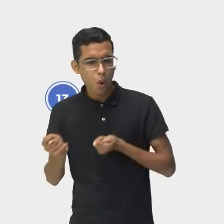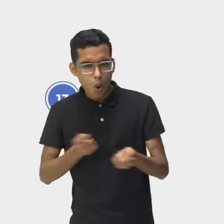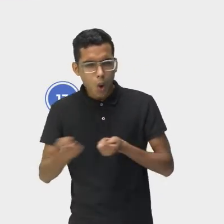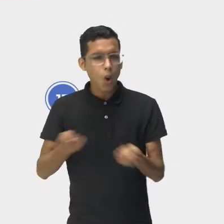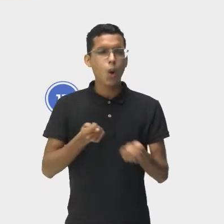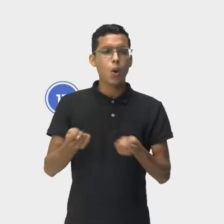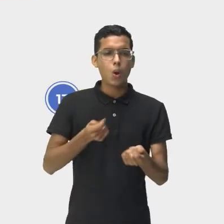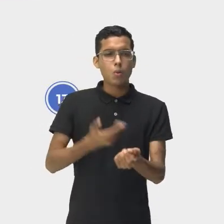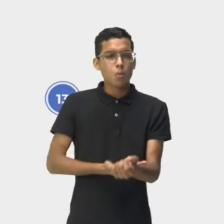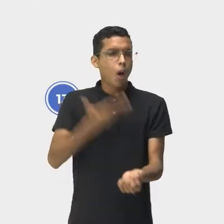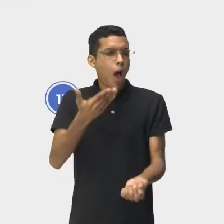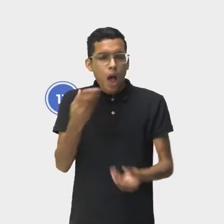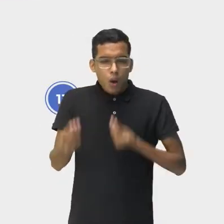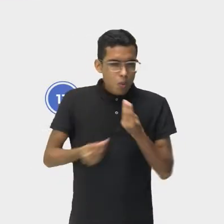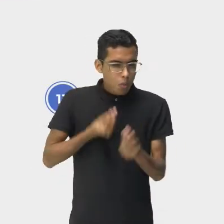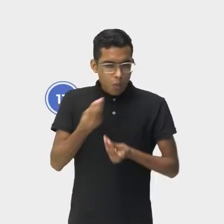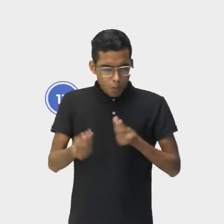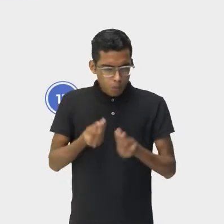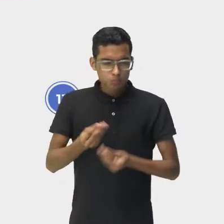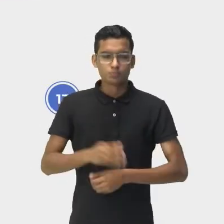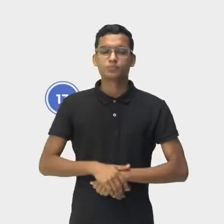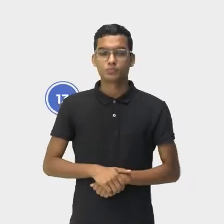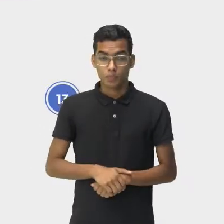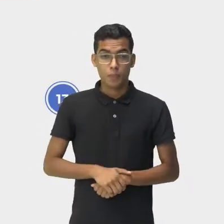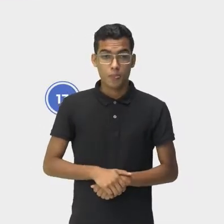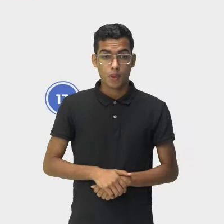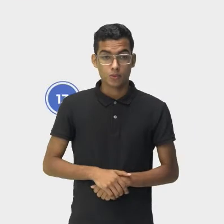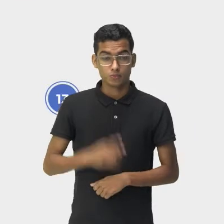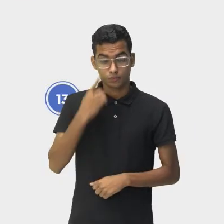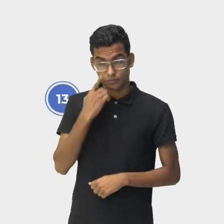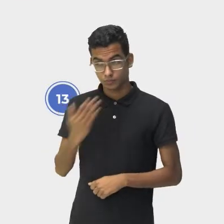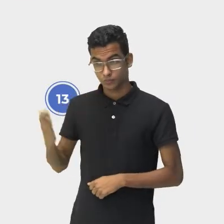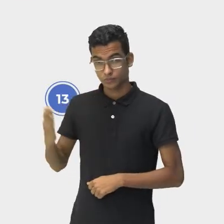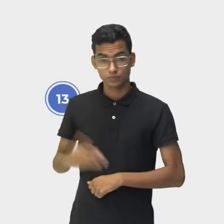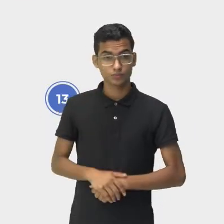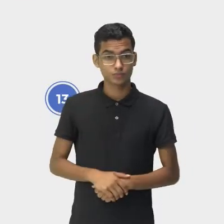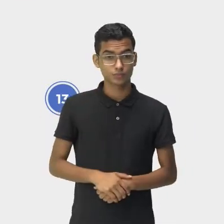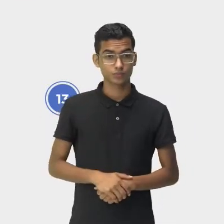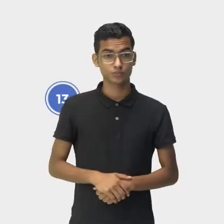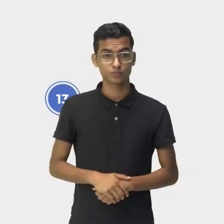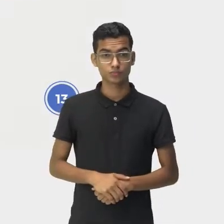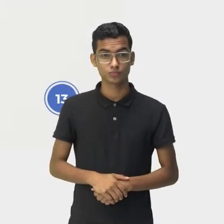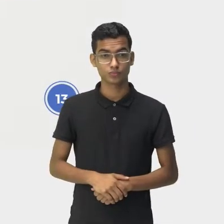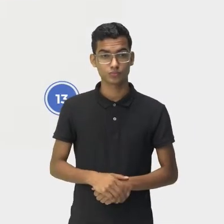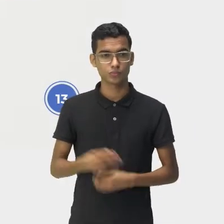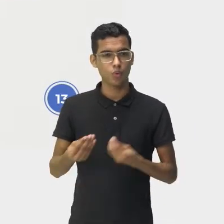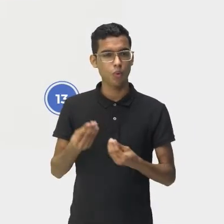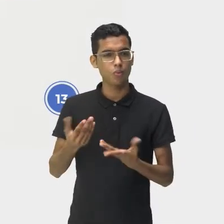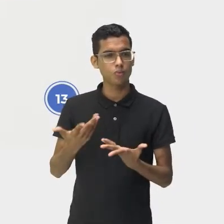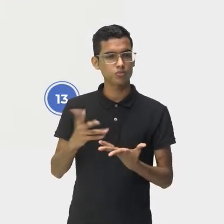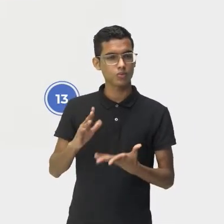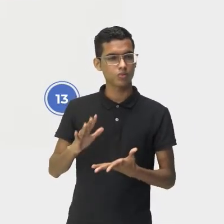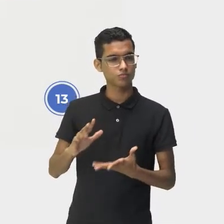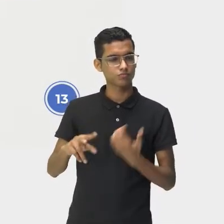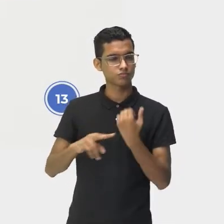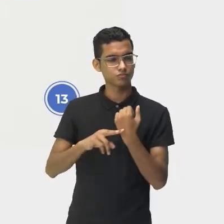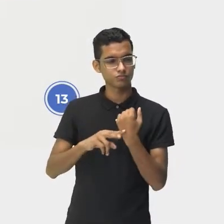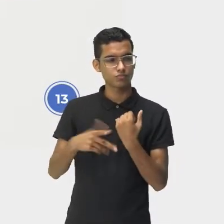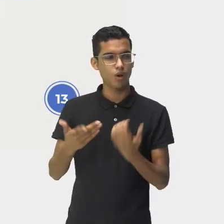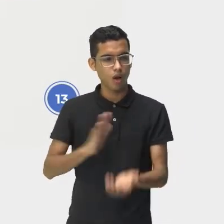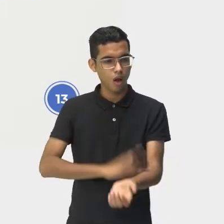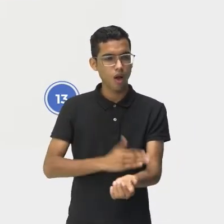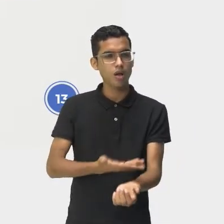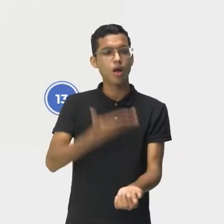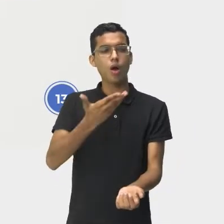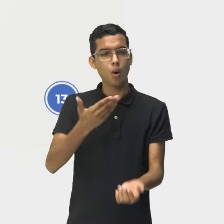alta, da hipertensão arterial. Então, aqui, ó, como causas da pressão alta, nós temos a questão